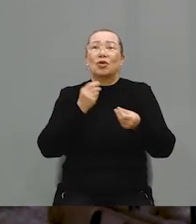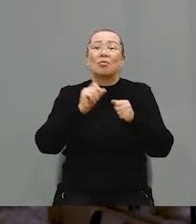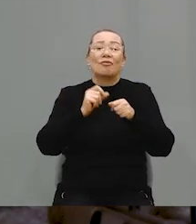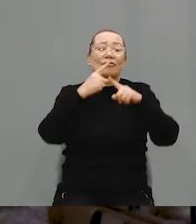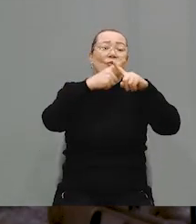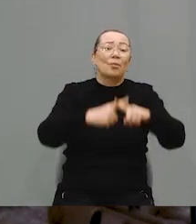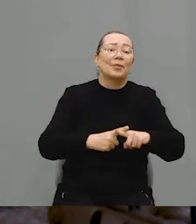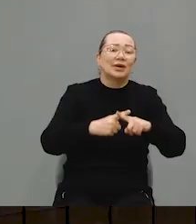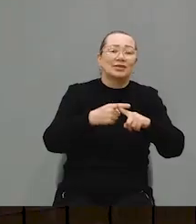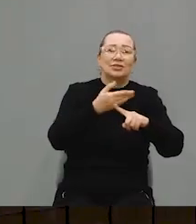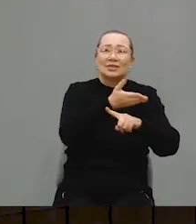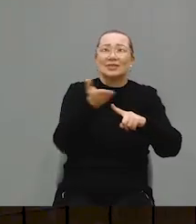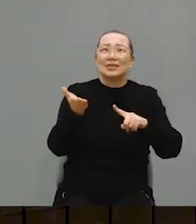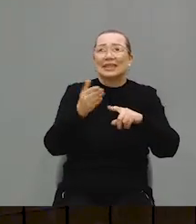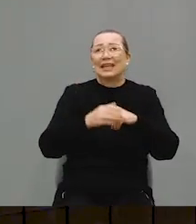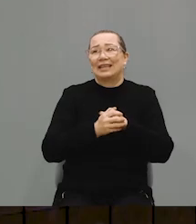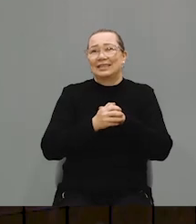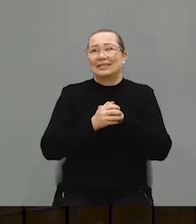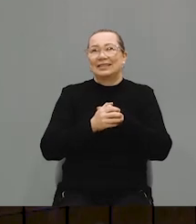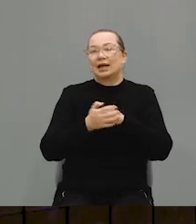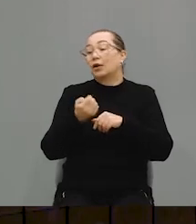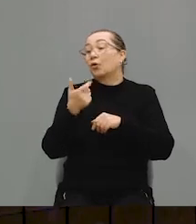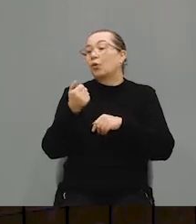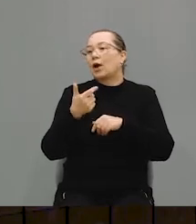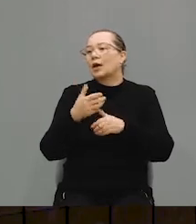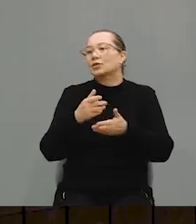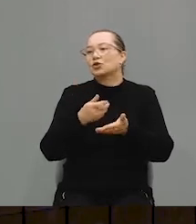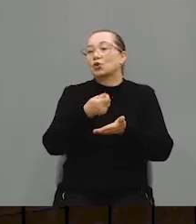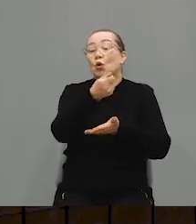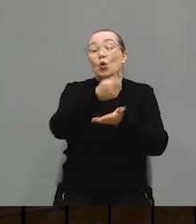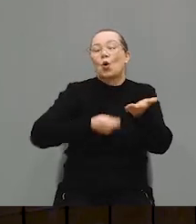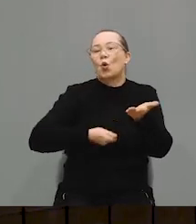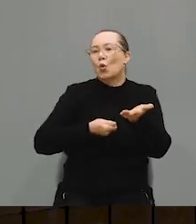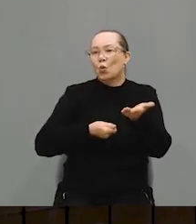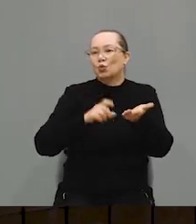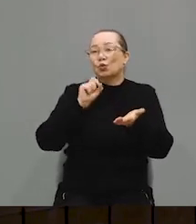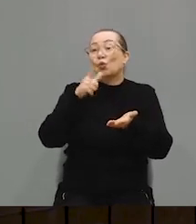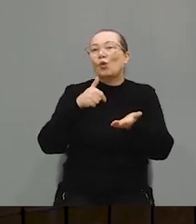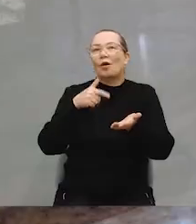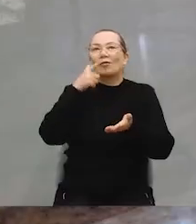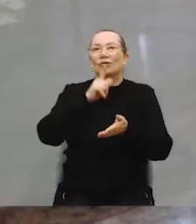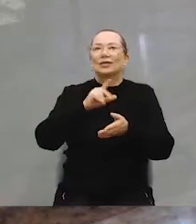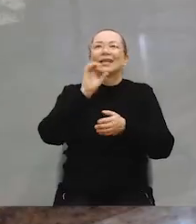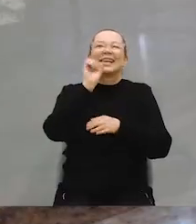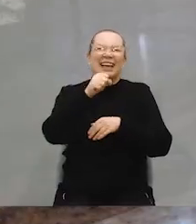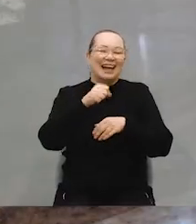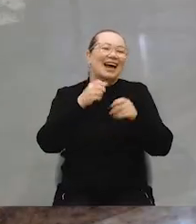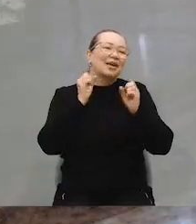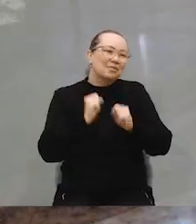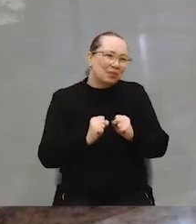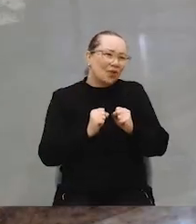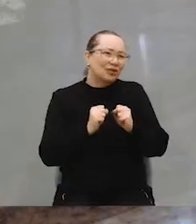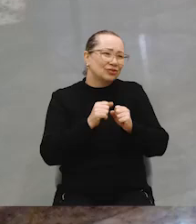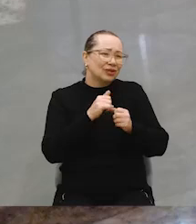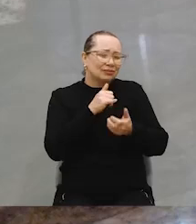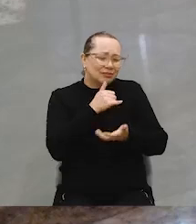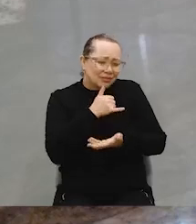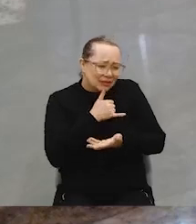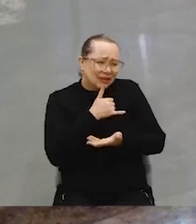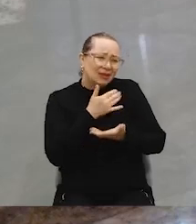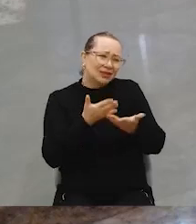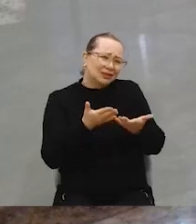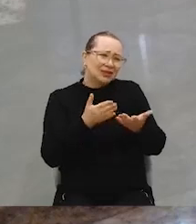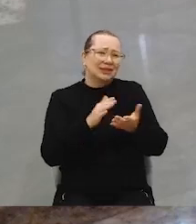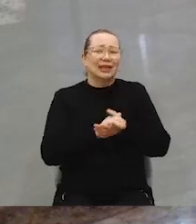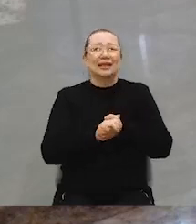entre eles. Entendeu? Praticamente quase que um concurso de quem vai conseguir. Isso pode gerar uma decepção também. E aí nós dizemos